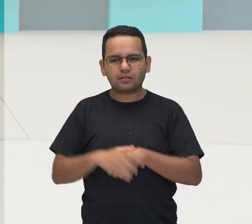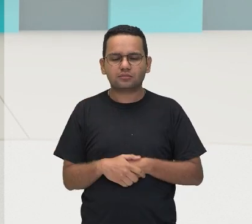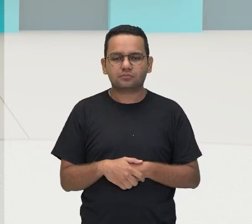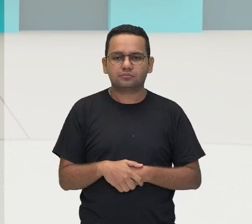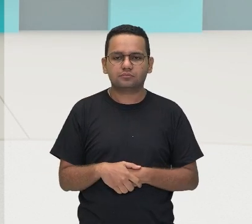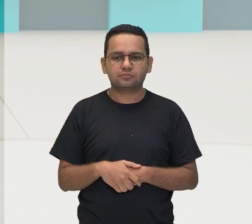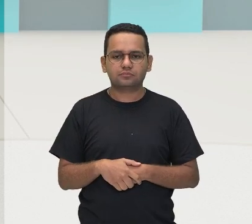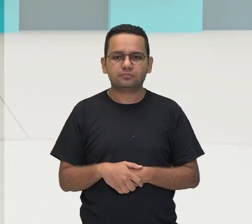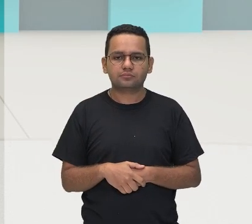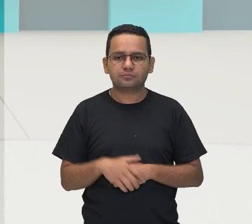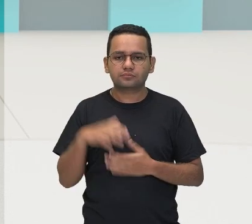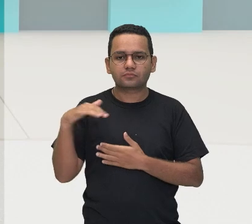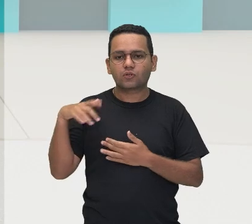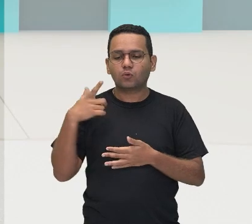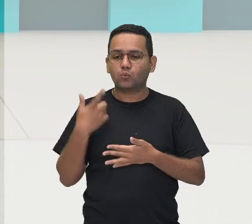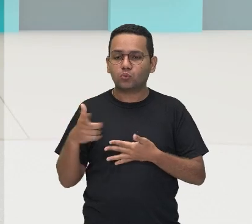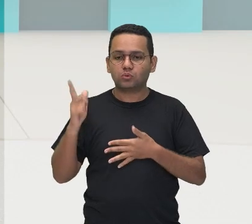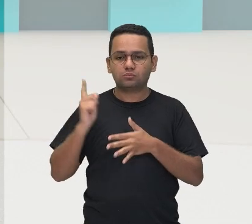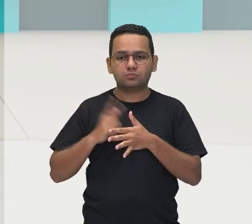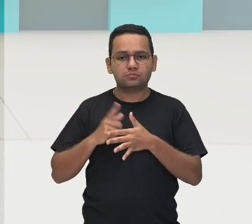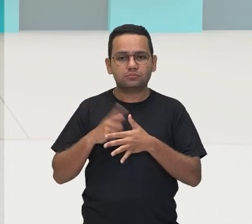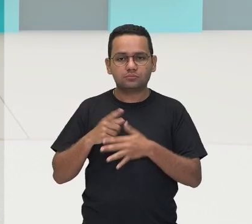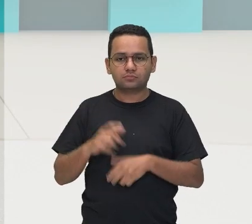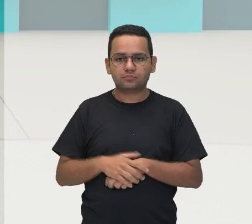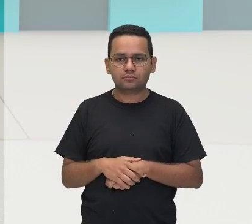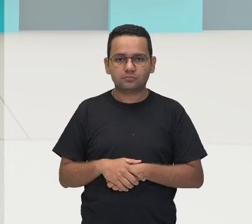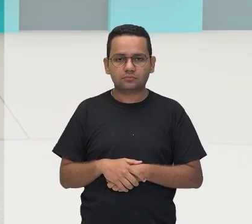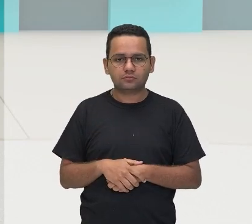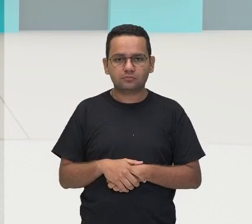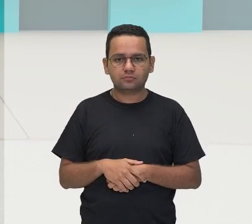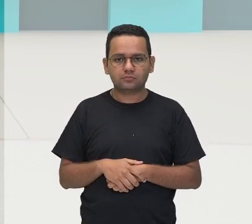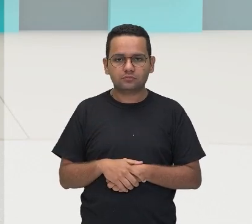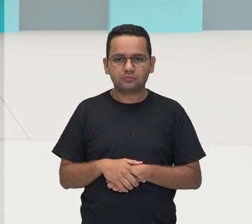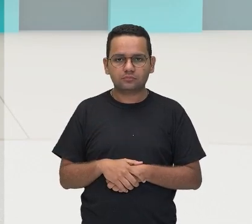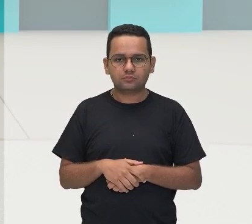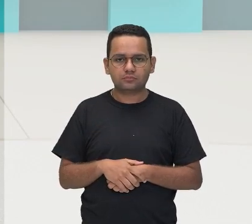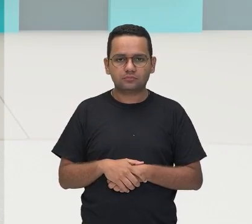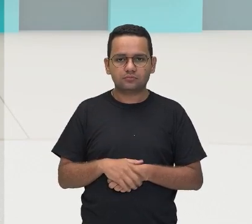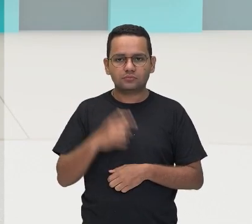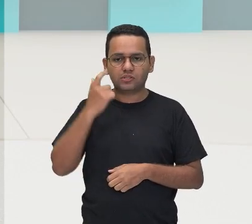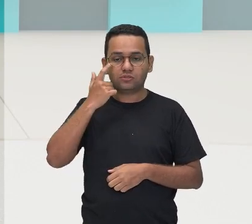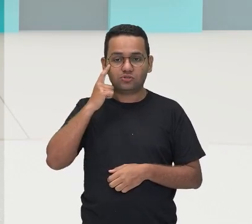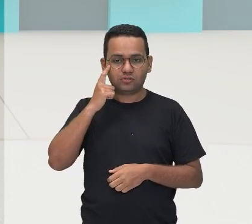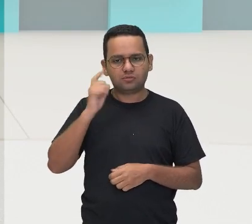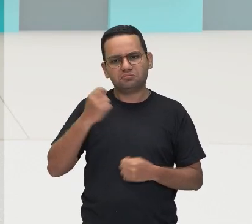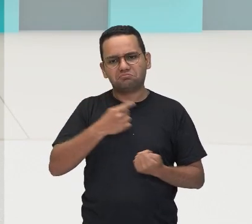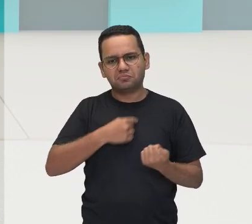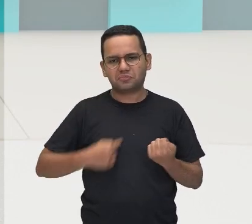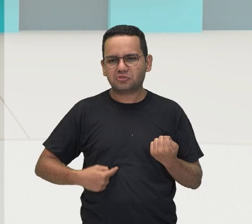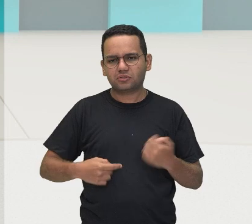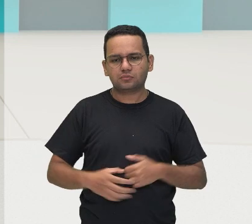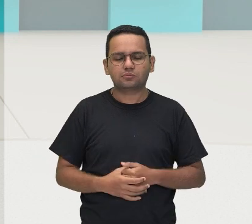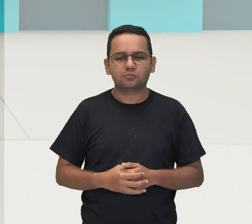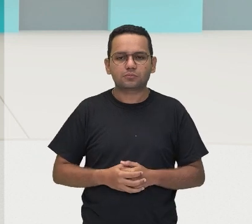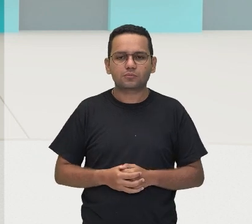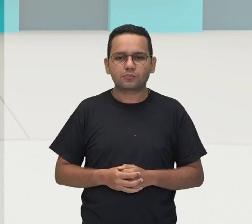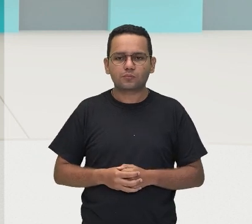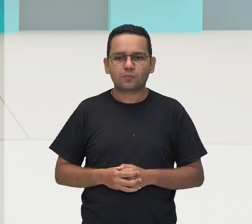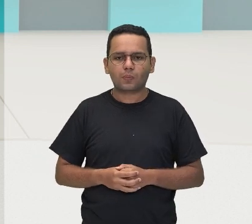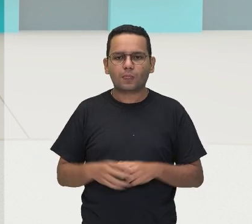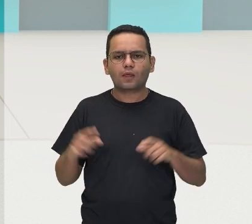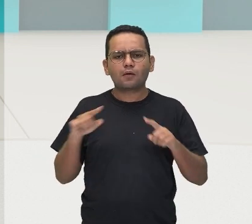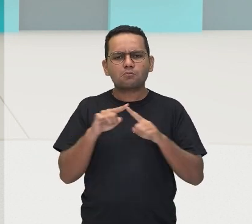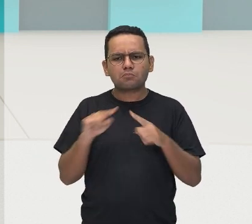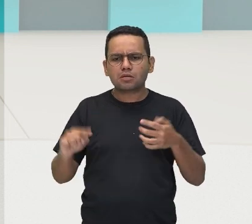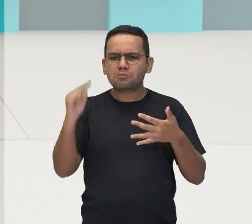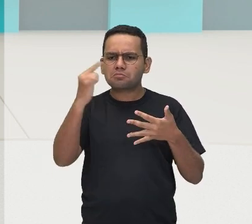introduzidas nesse contexto. E, por fim, a civilização da China antiga, né? Então, nessas civilizações, como é